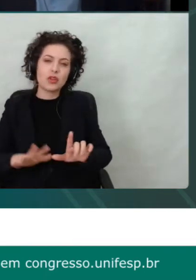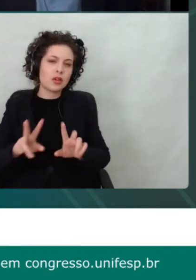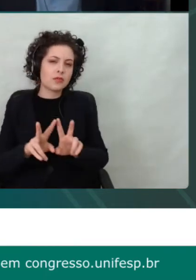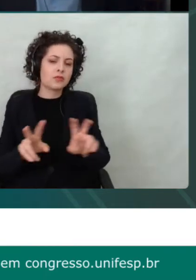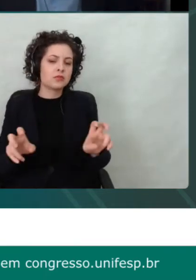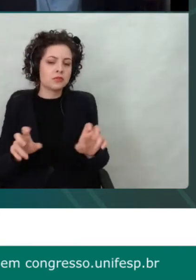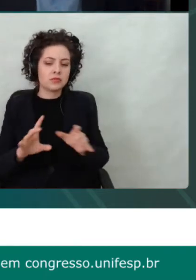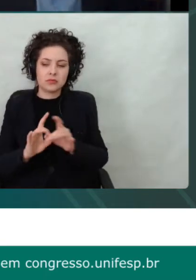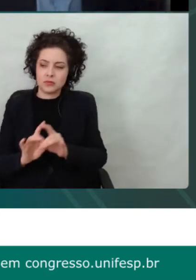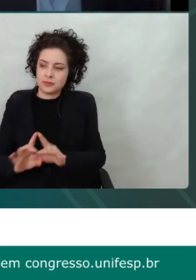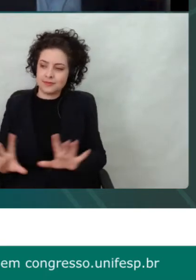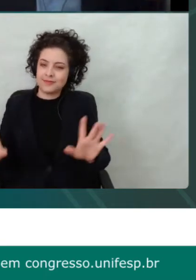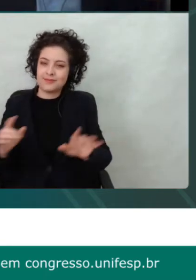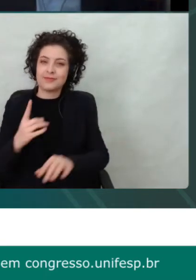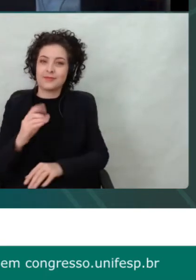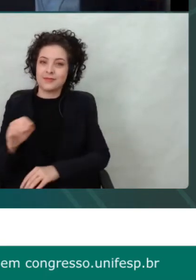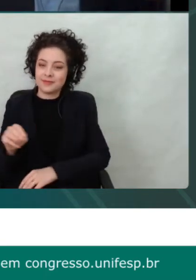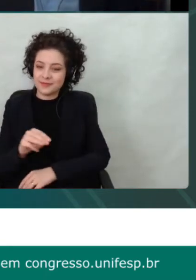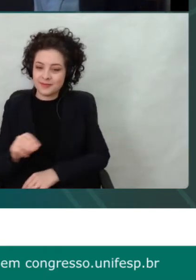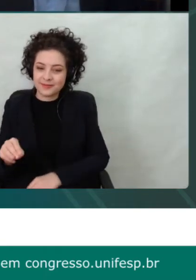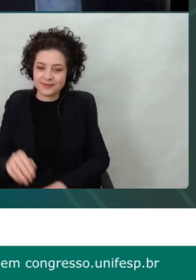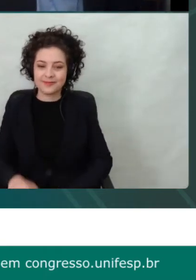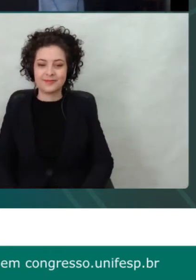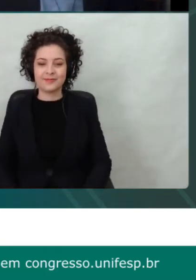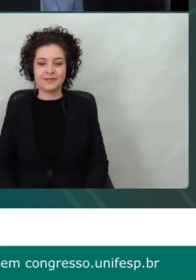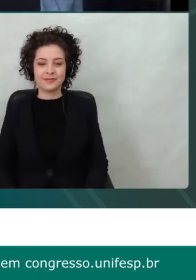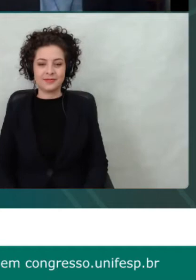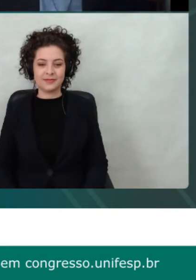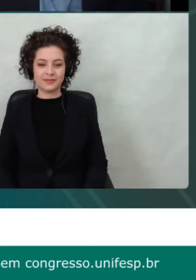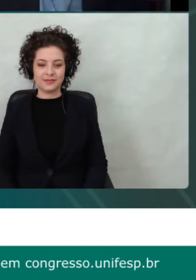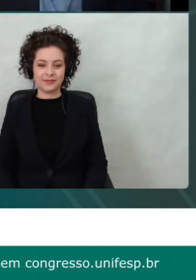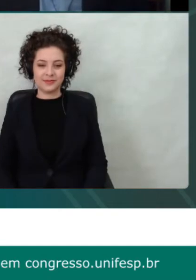Seus 10 minutos. Obrigado, Paulo.